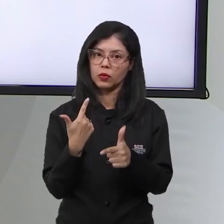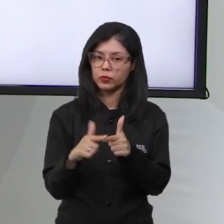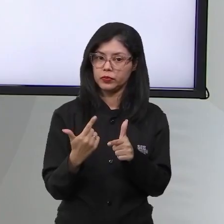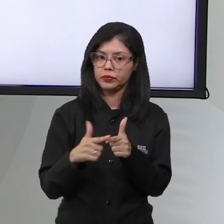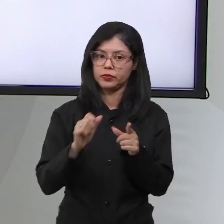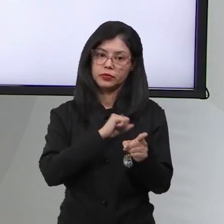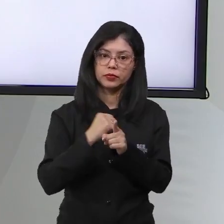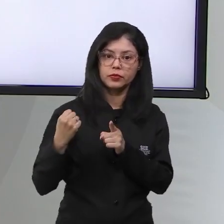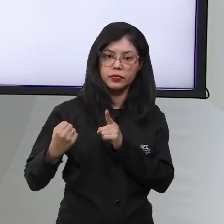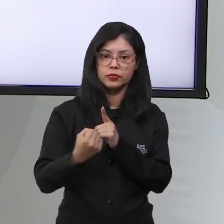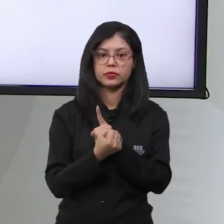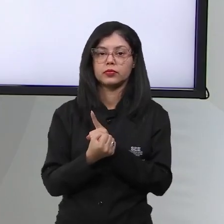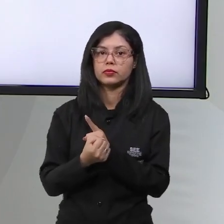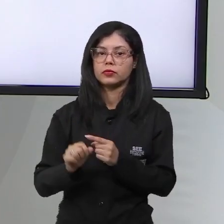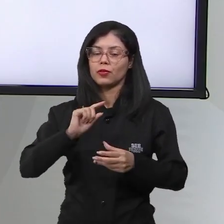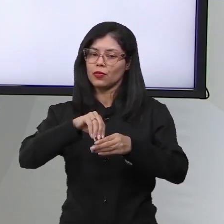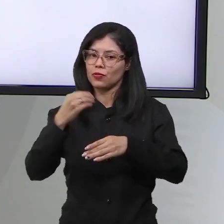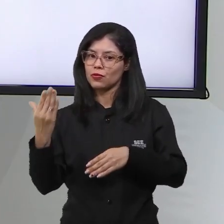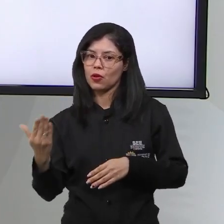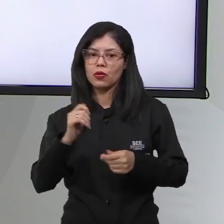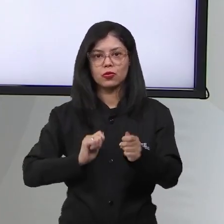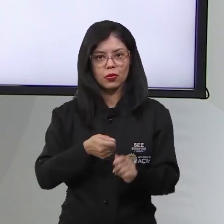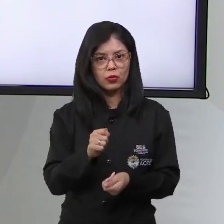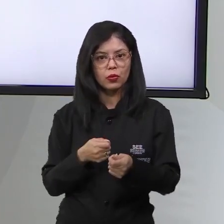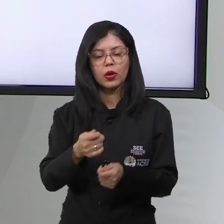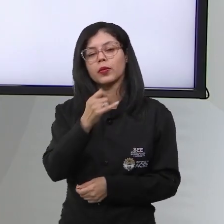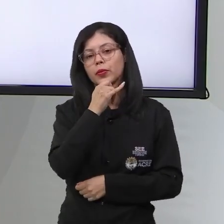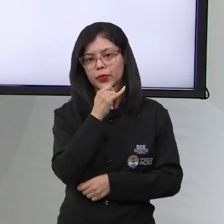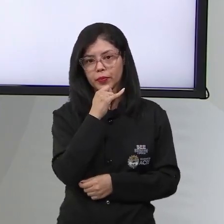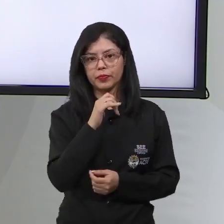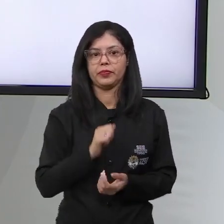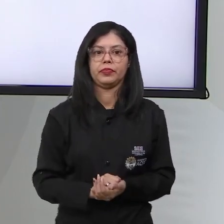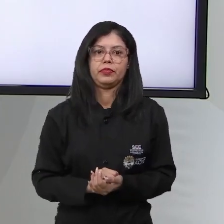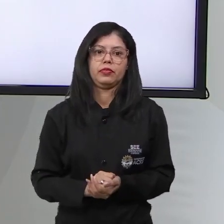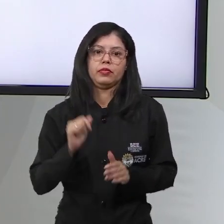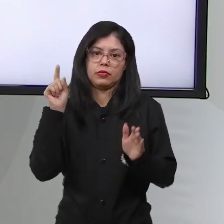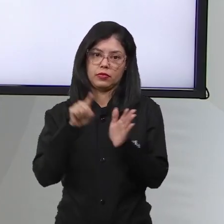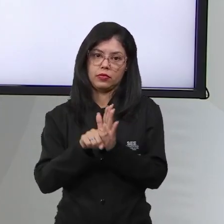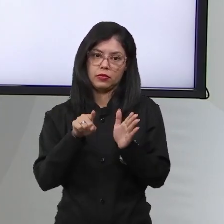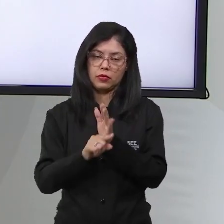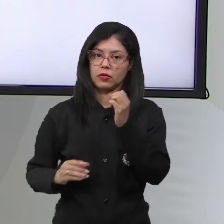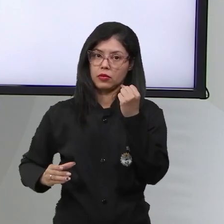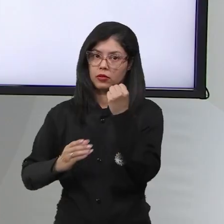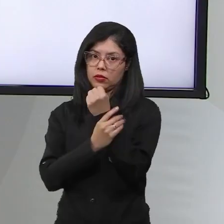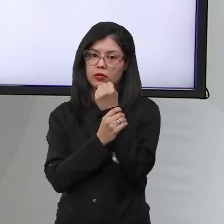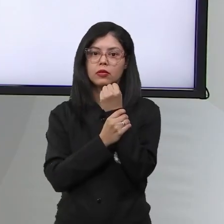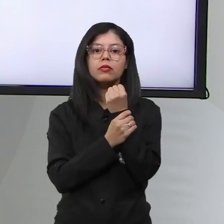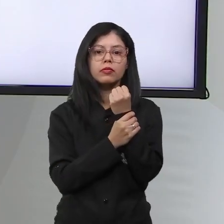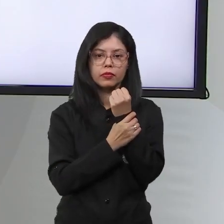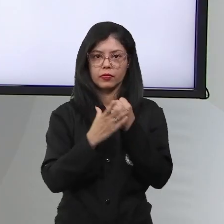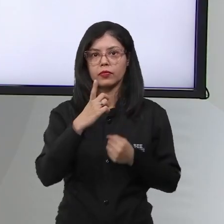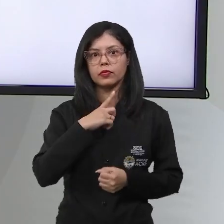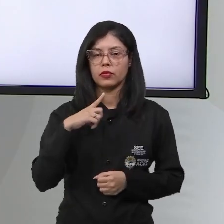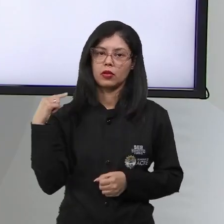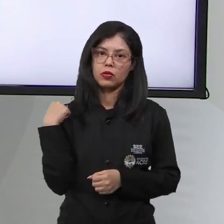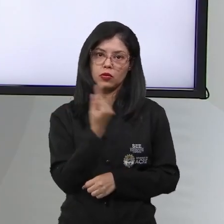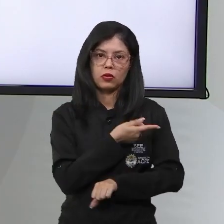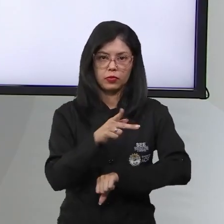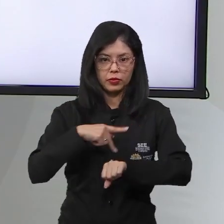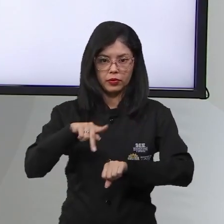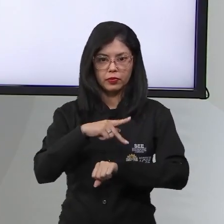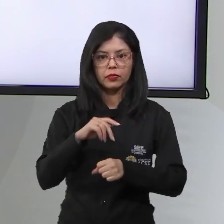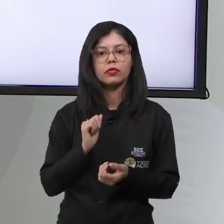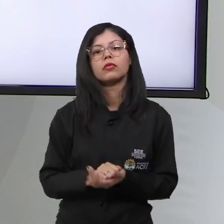problema social fora de controle, como, por exemplo, a questão da segurança existente no nosso